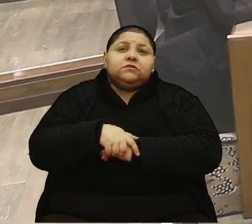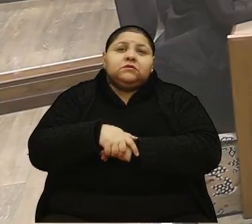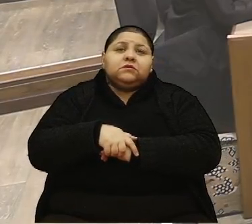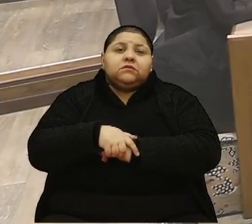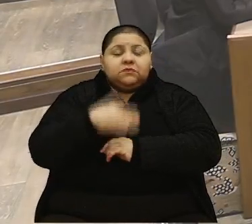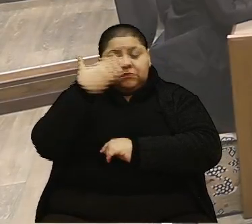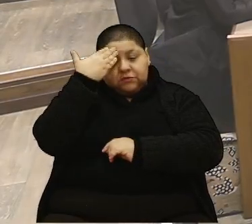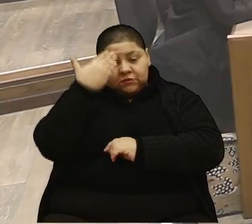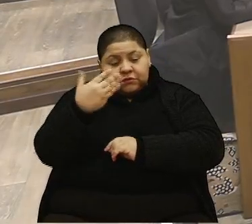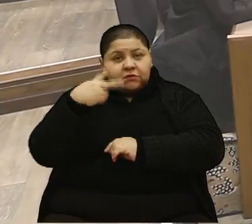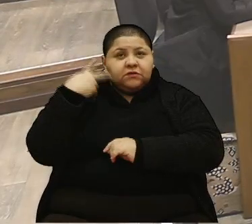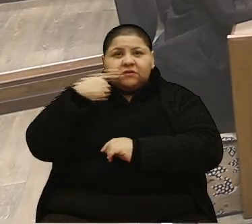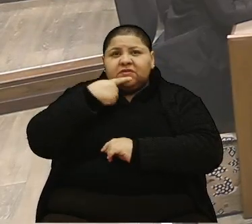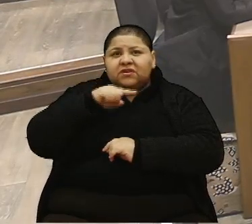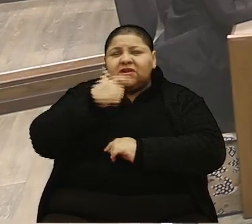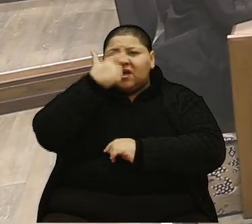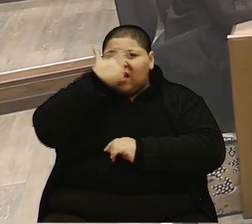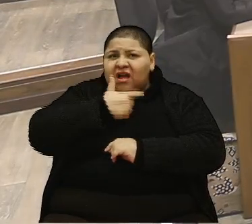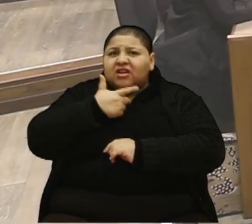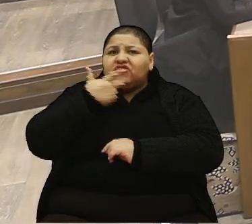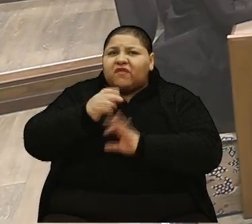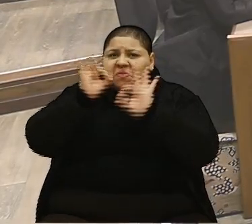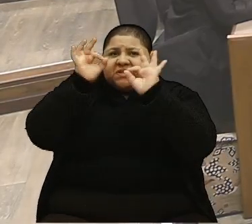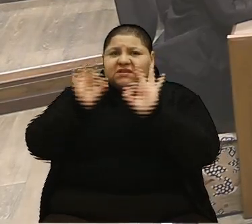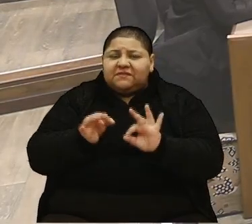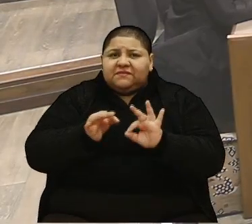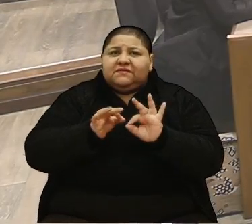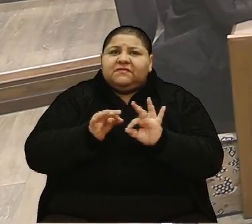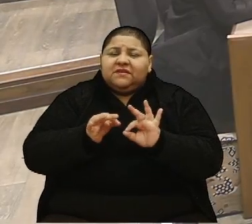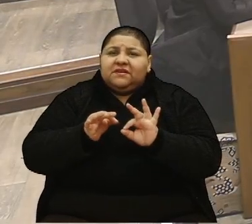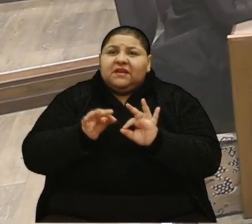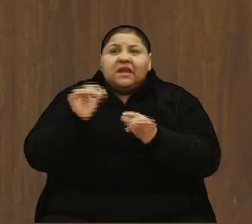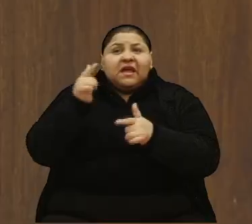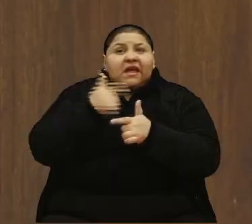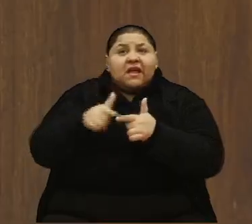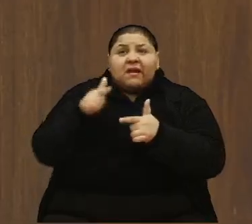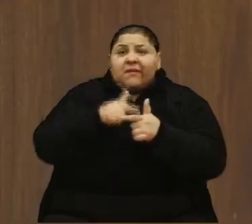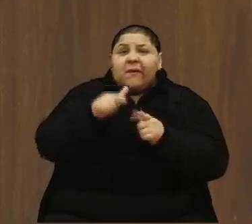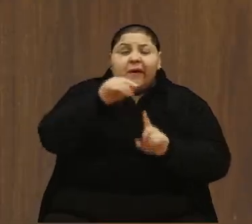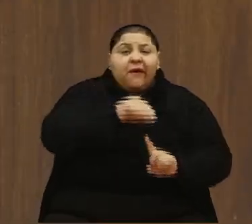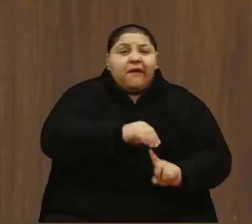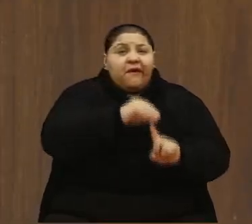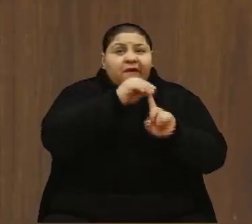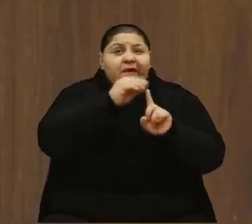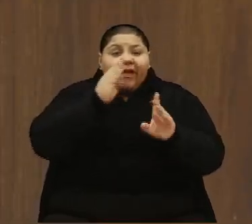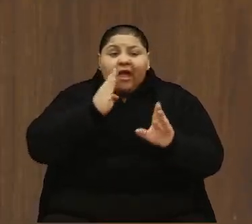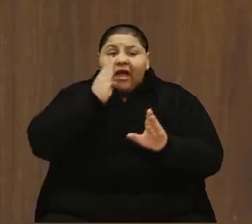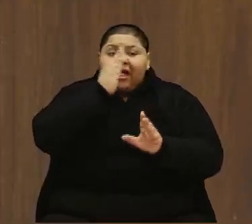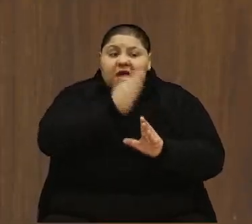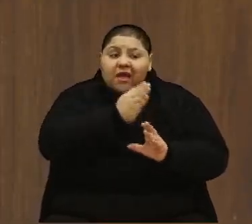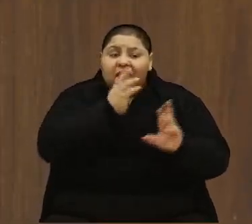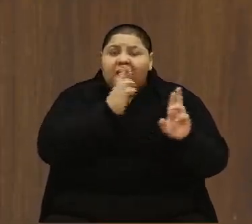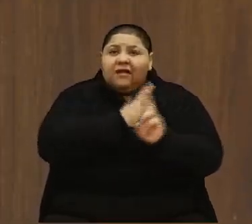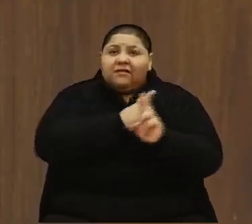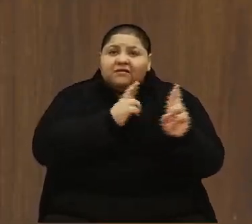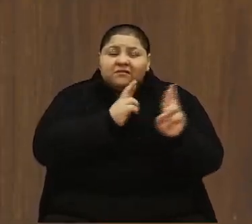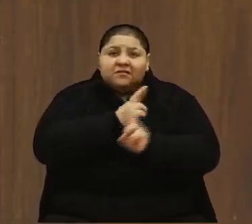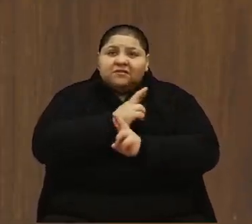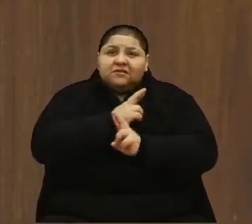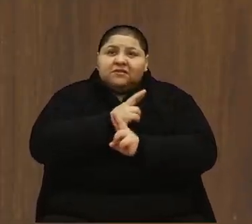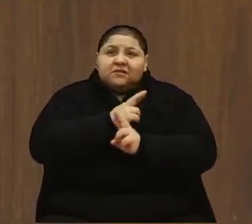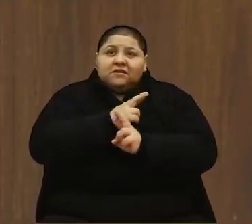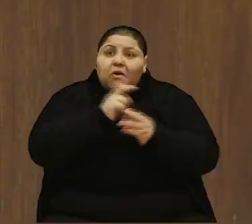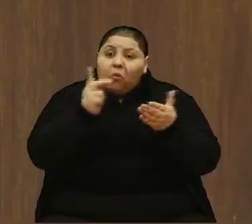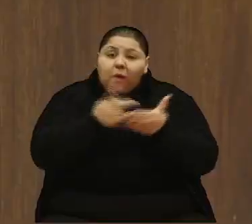Muito obrigado, vereador Caleb. Eu acho que o senhor foi no cerne da questão, que o problema principal está diretamente relacionado a um erro na